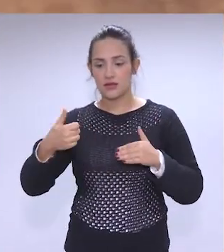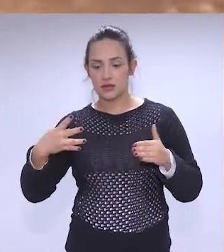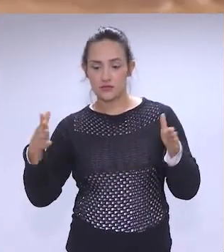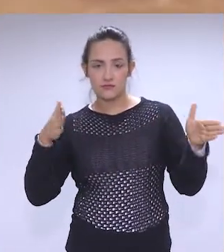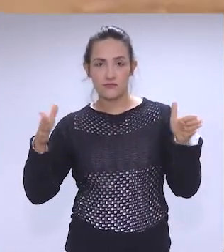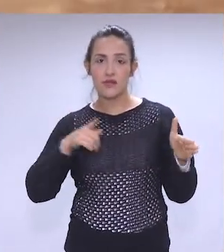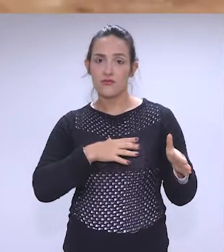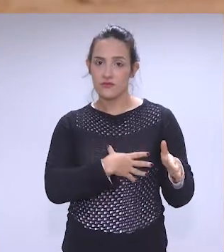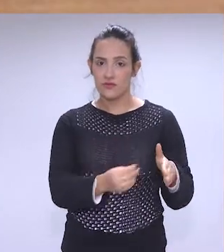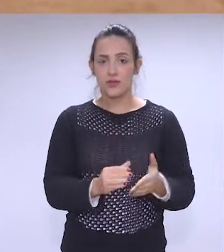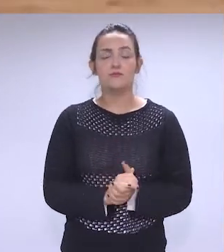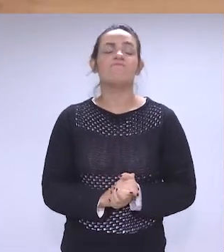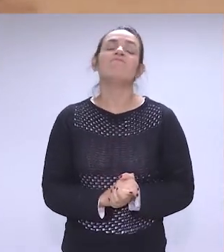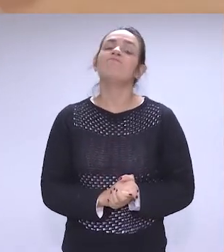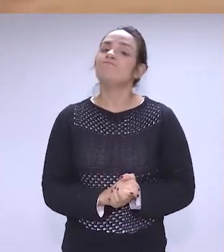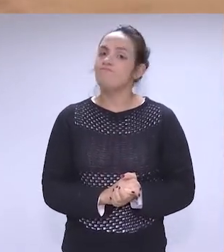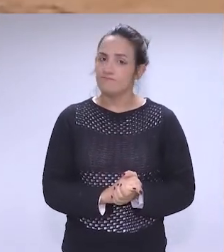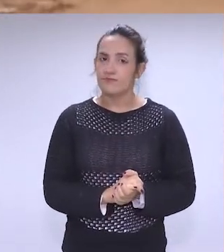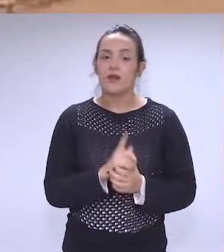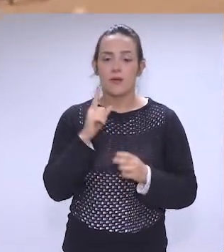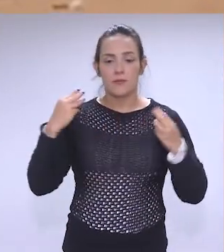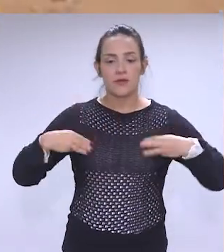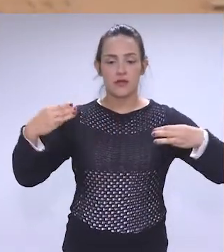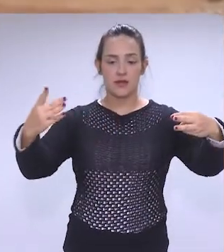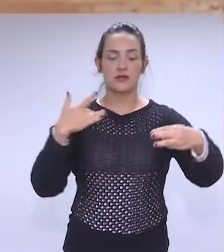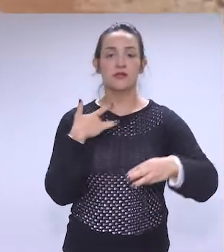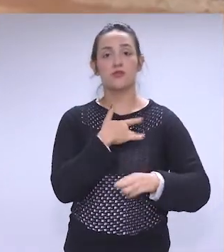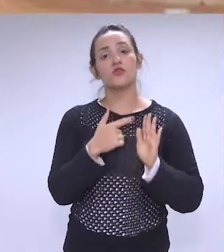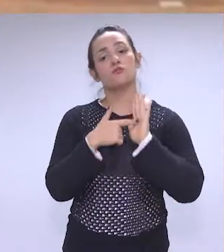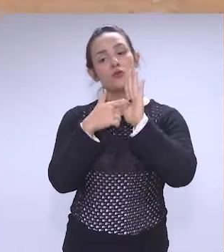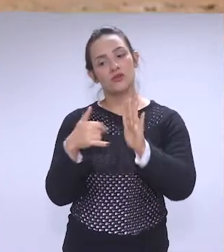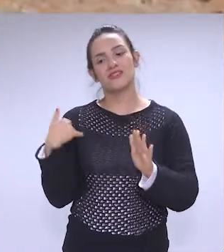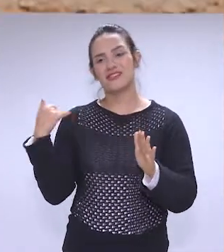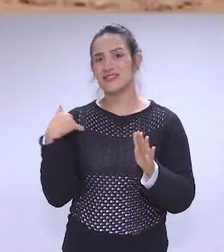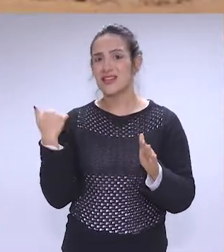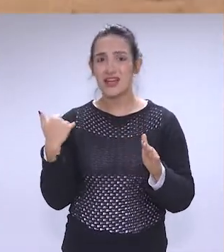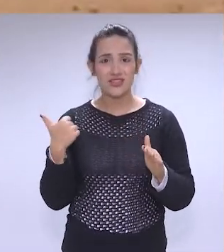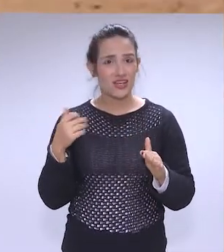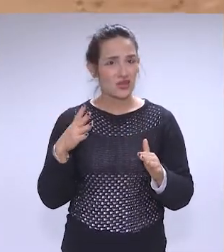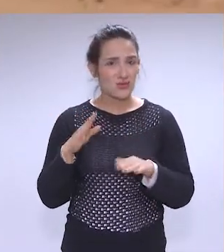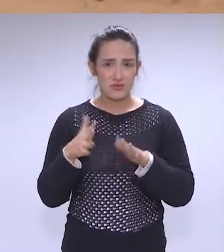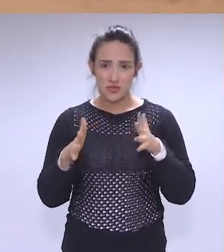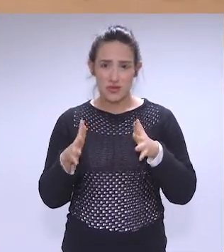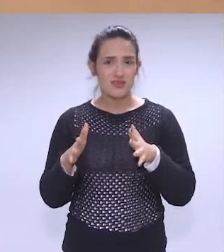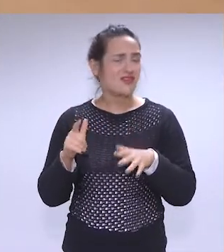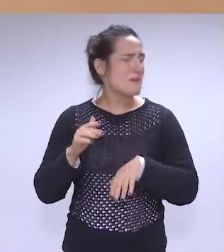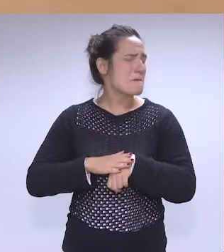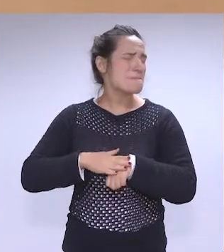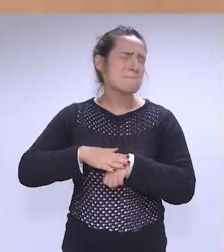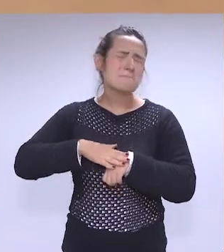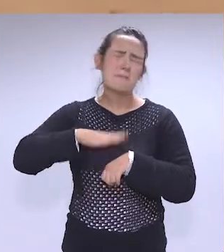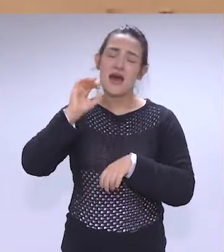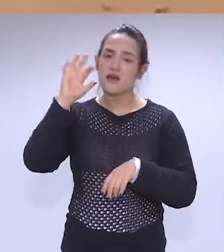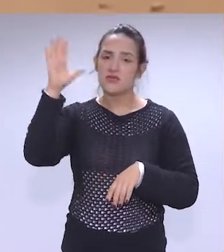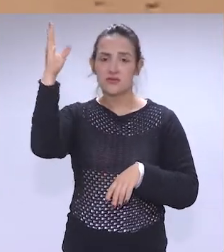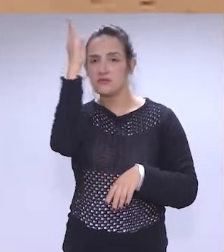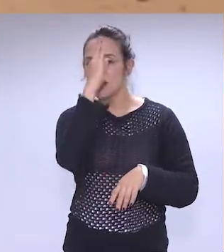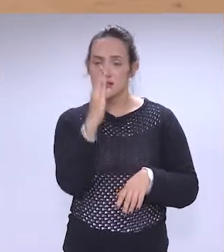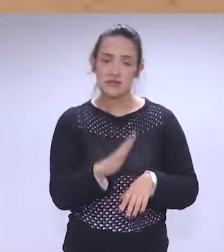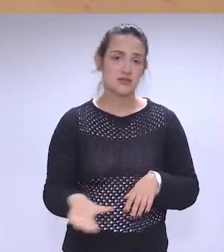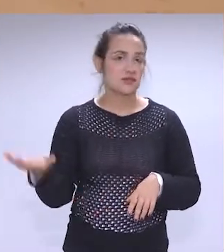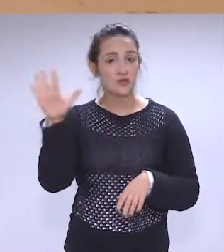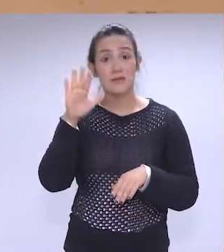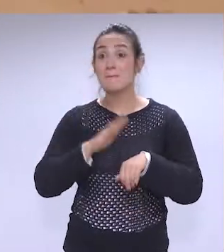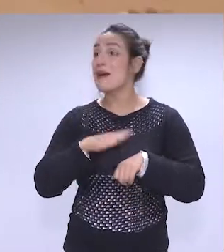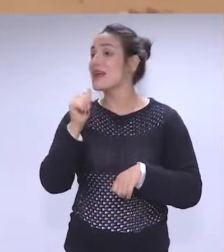tiveram filhos. Os números do Ministério da Saúde revelam que a gravidez nesta faixa etária ocorre em todo o país, mas é mais